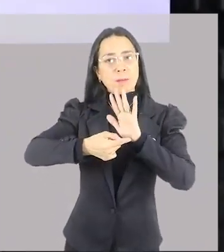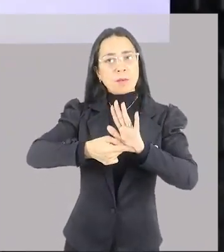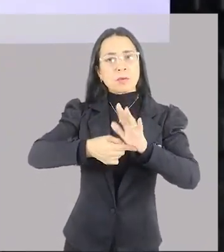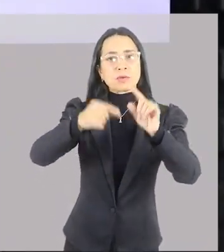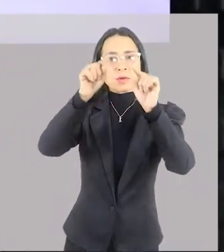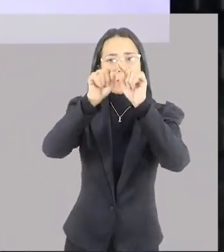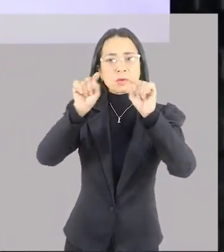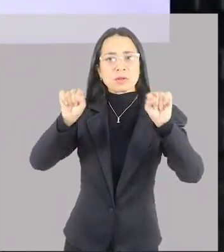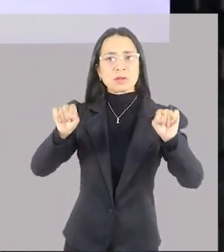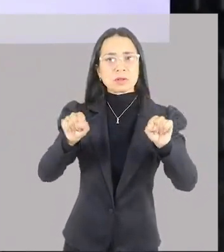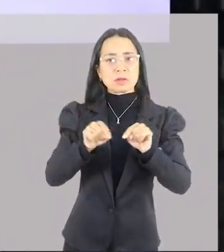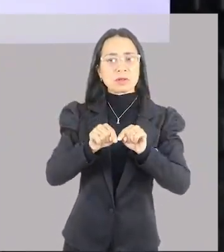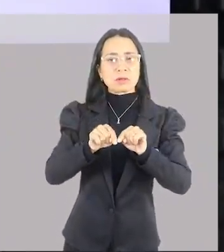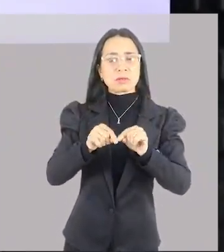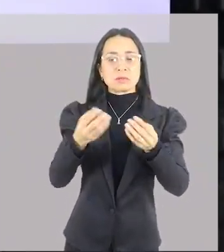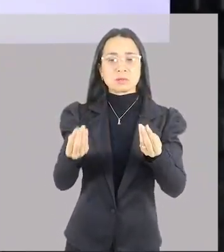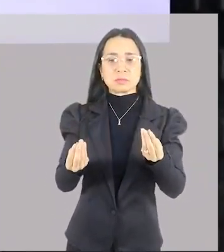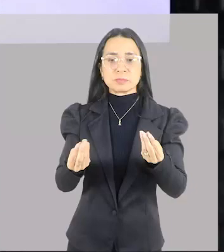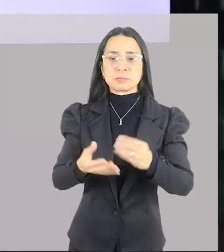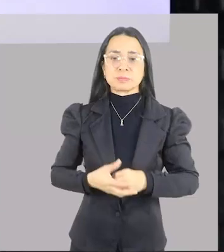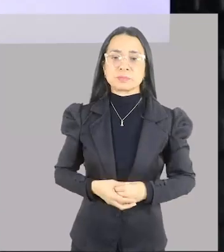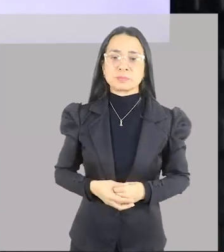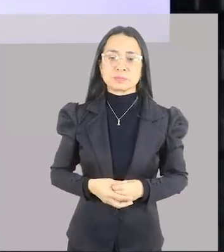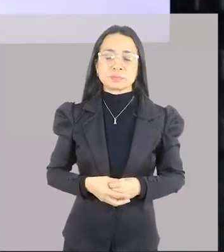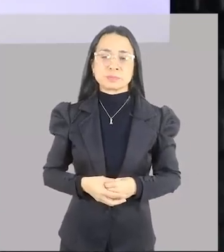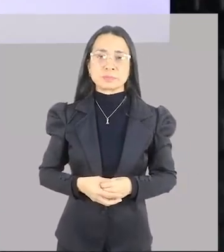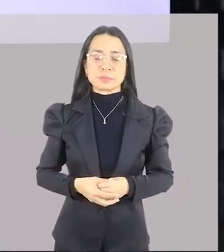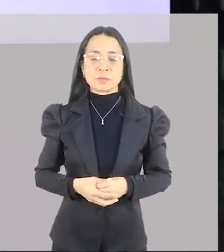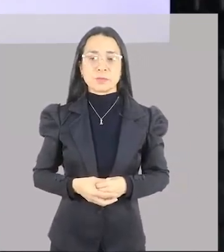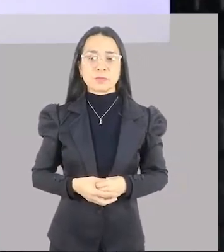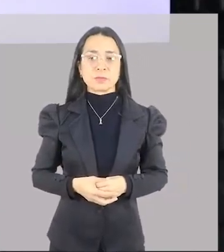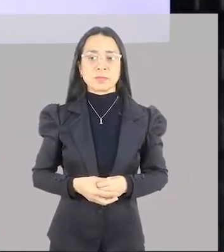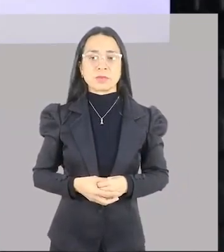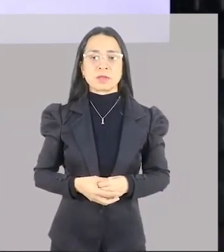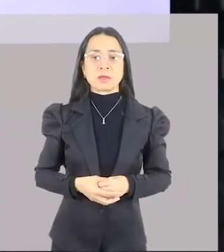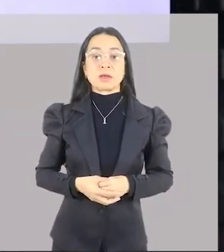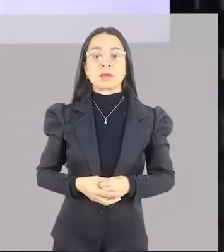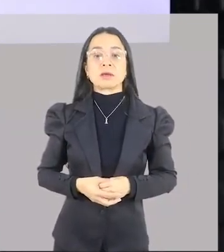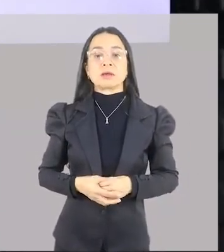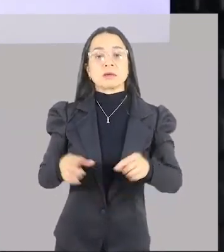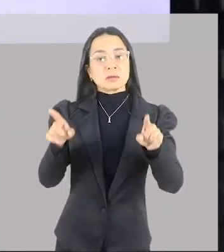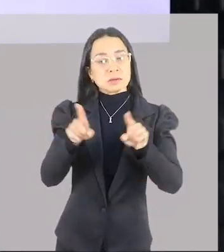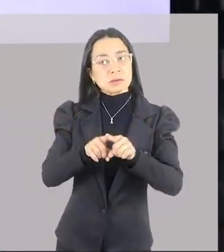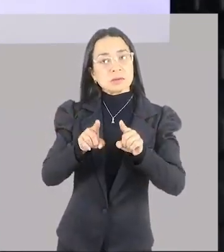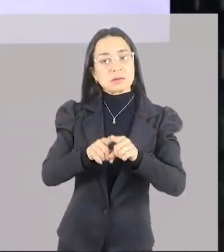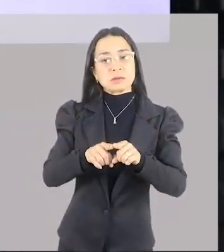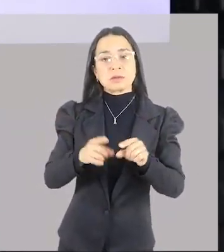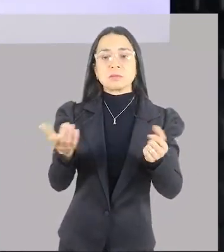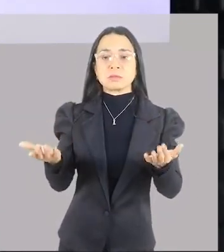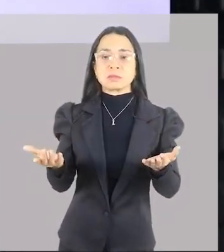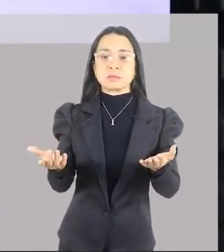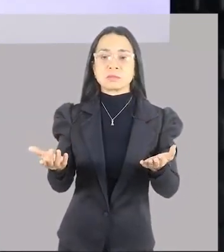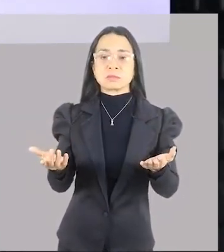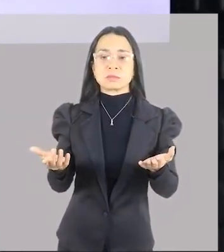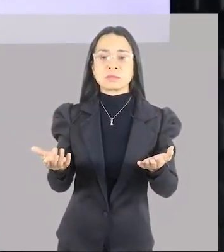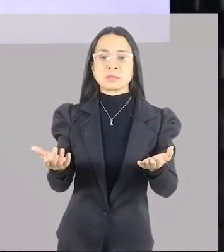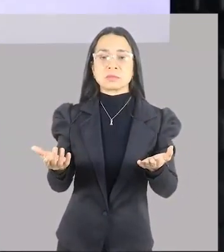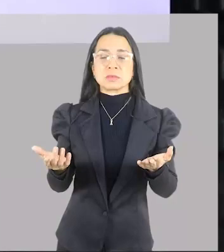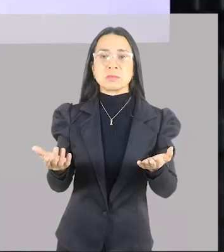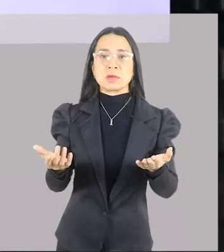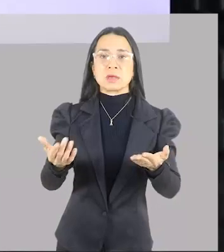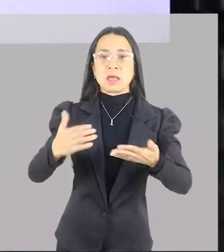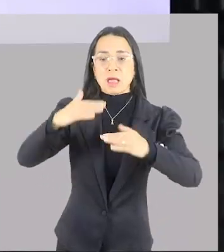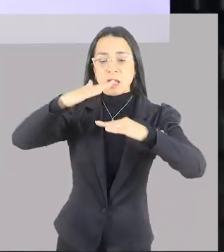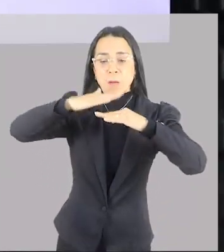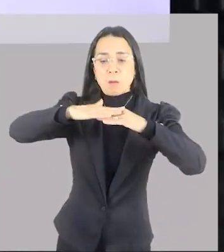aí associadas. Então, nós temos a referência aí do cubismo. Além do geometrismo, nós temos a sobreposição de planos,